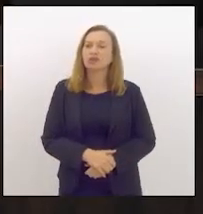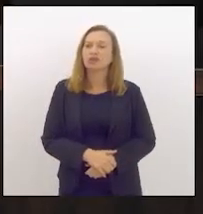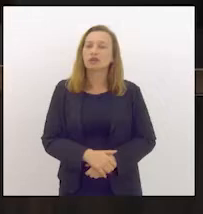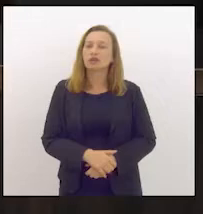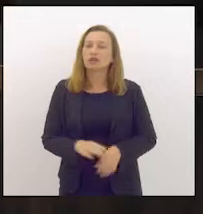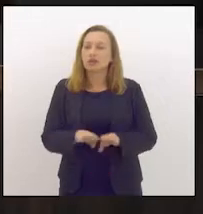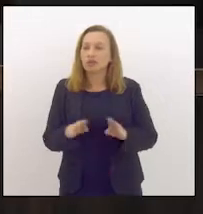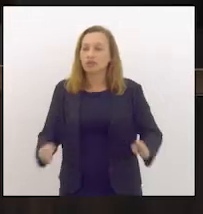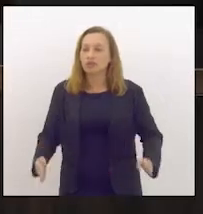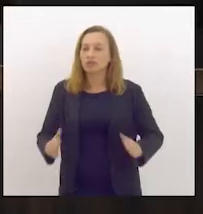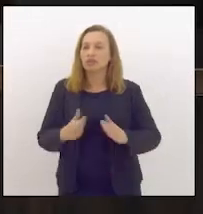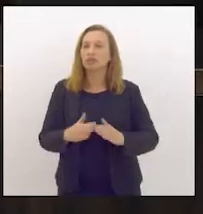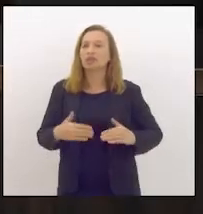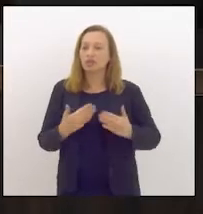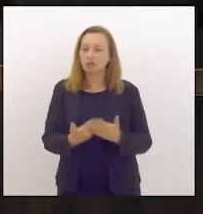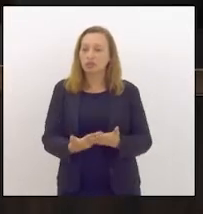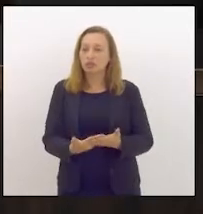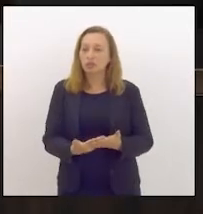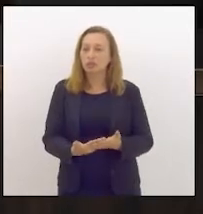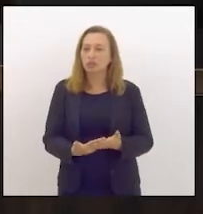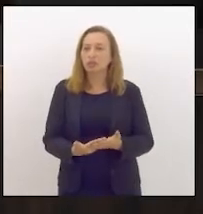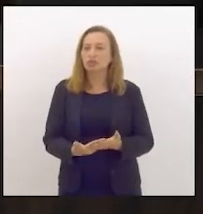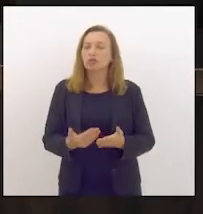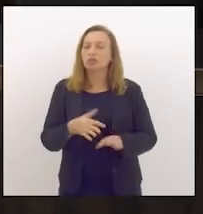e a sobremesa requerimentos